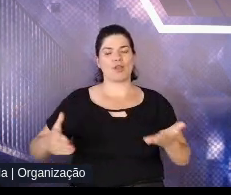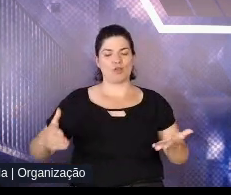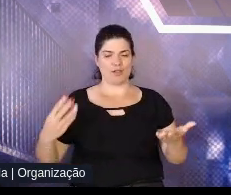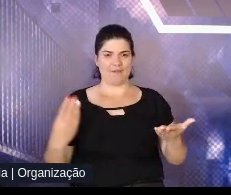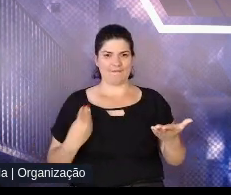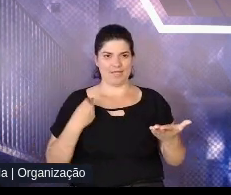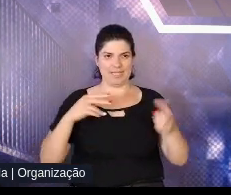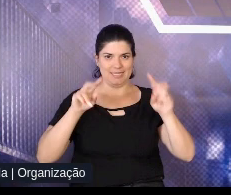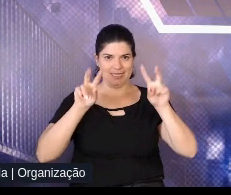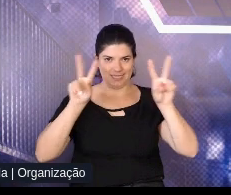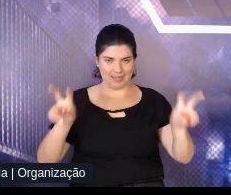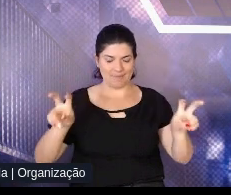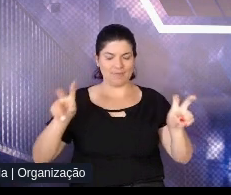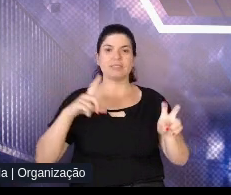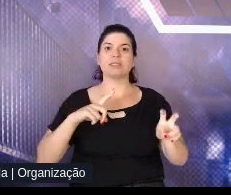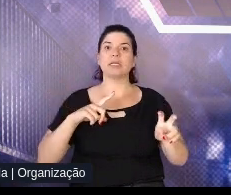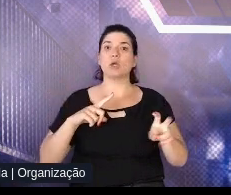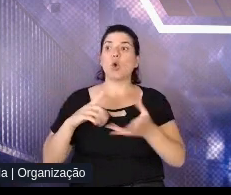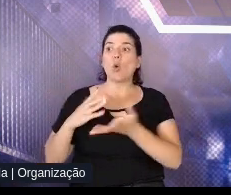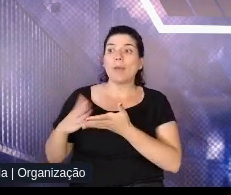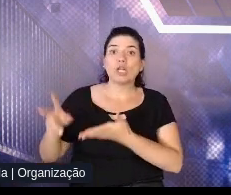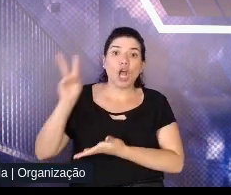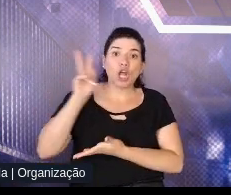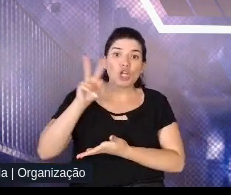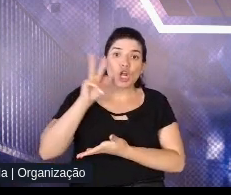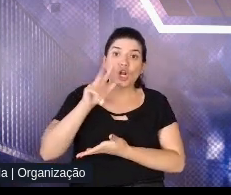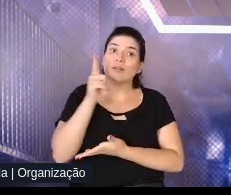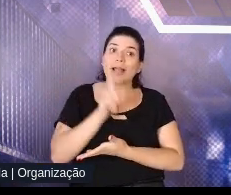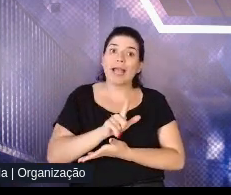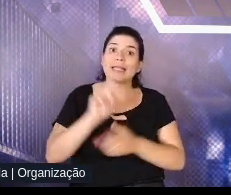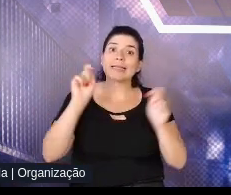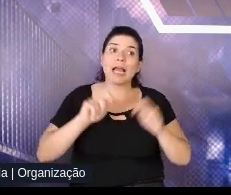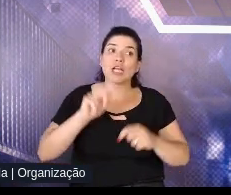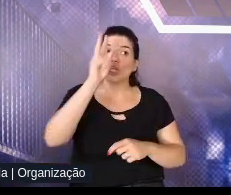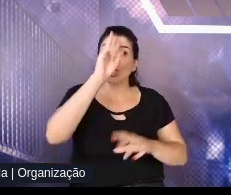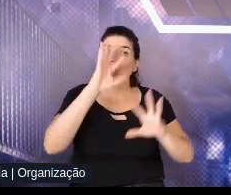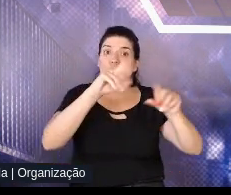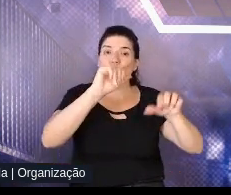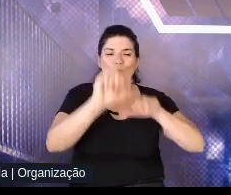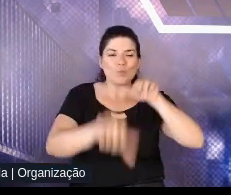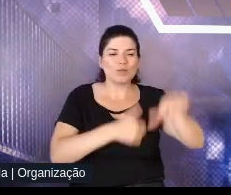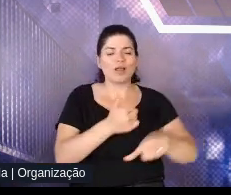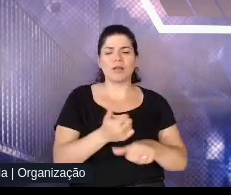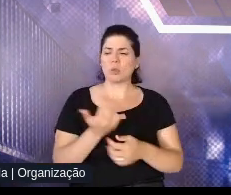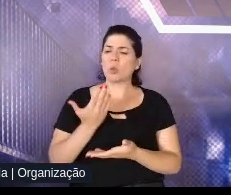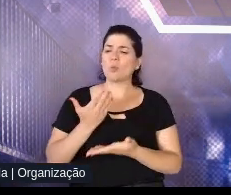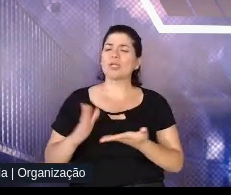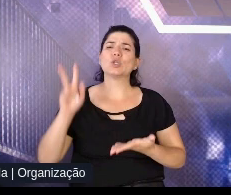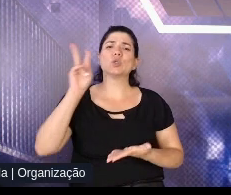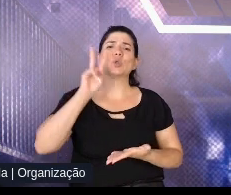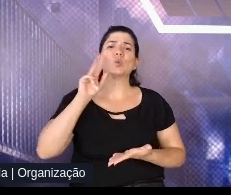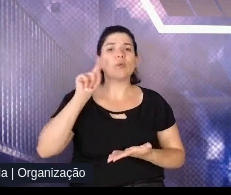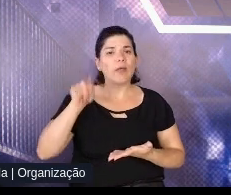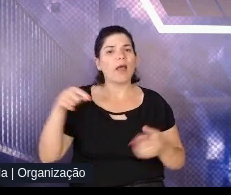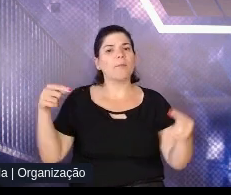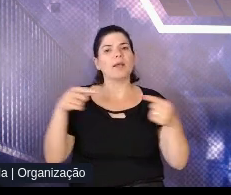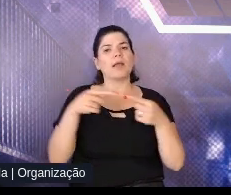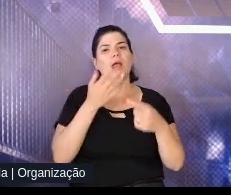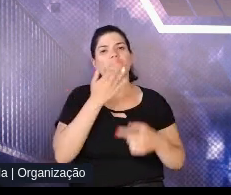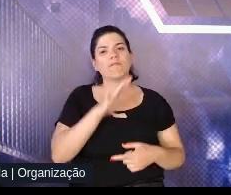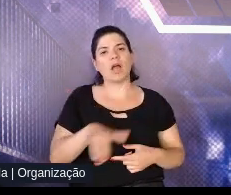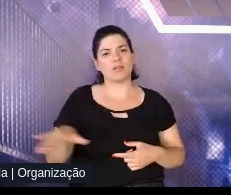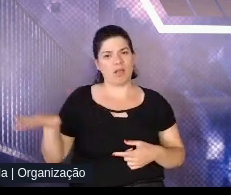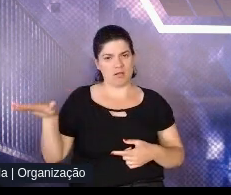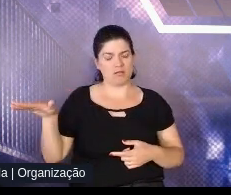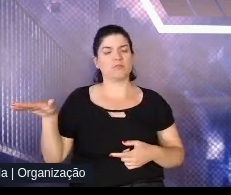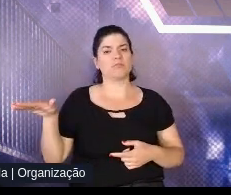gente mudar o começo da história, mudamos a história toda. E o começo da história, ela está basicamente na infância. Se a